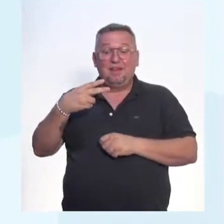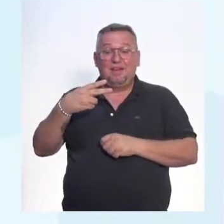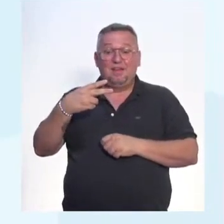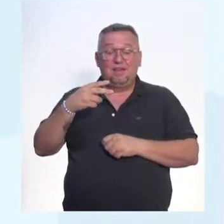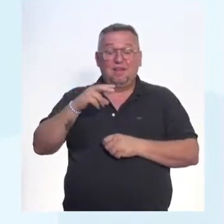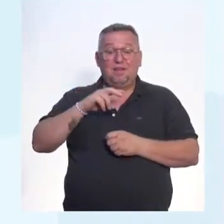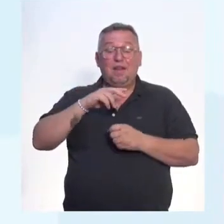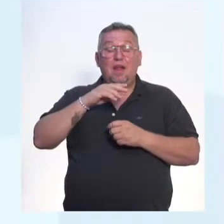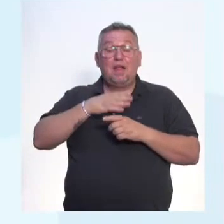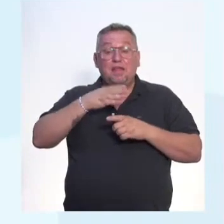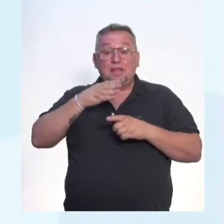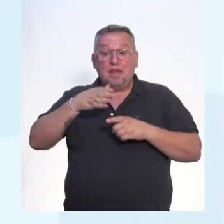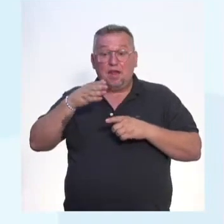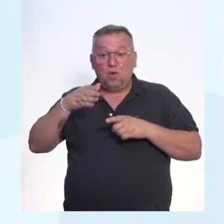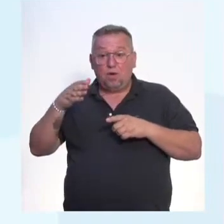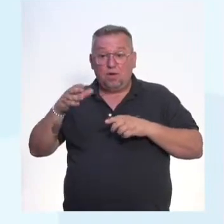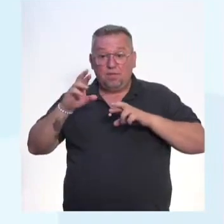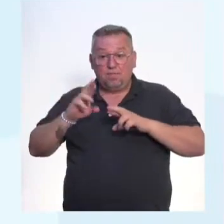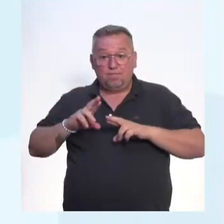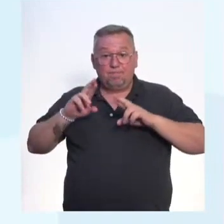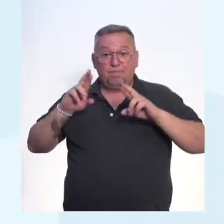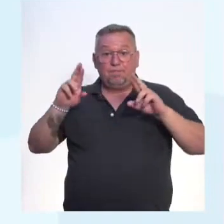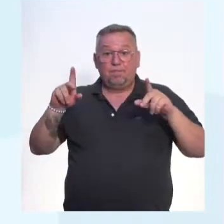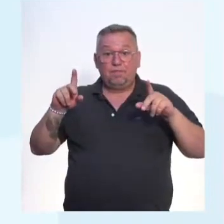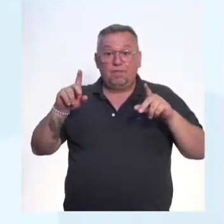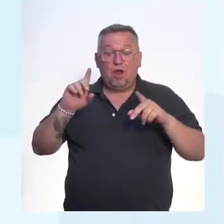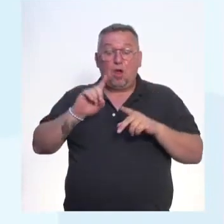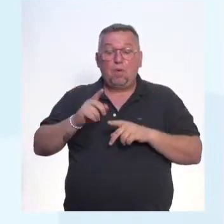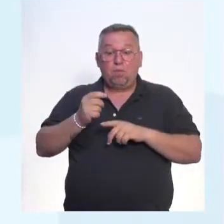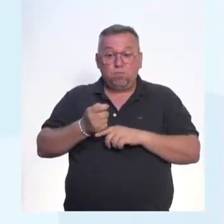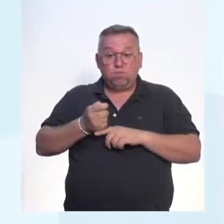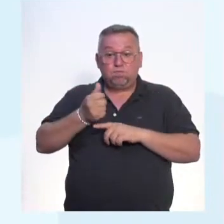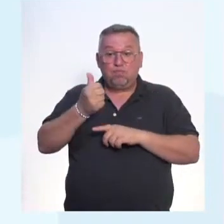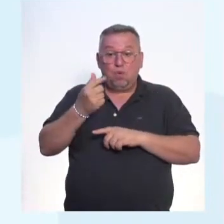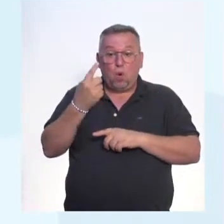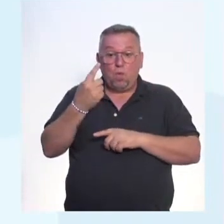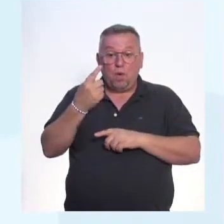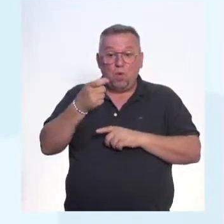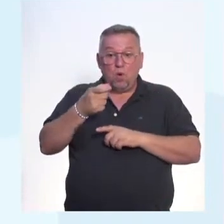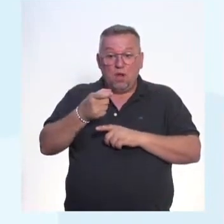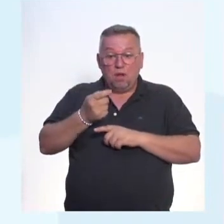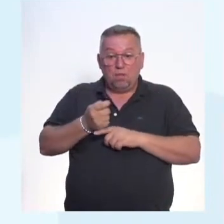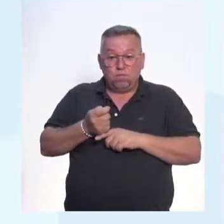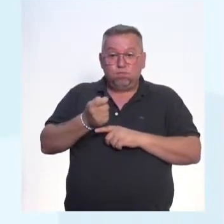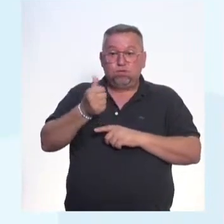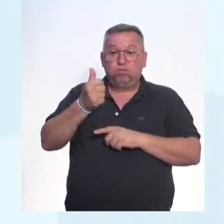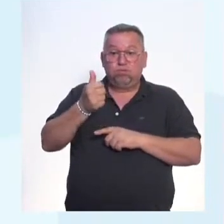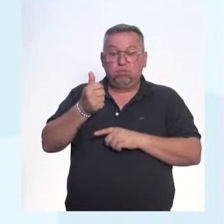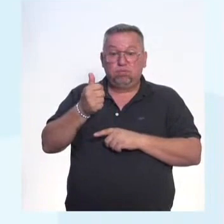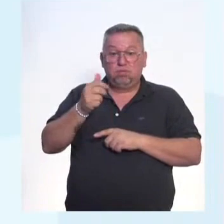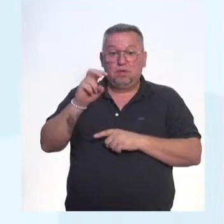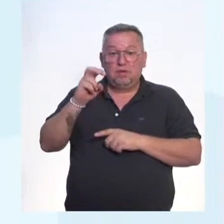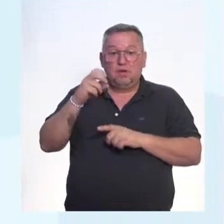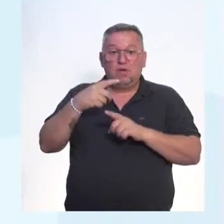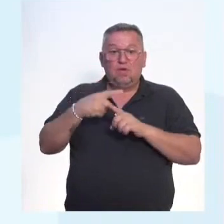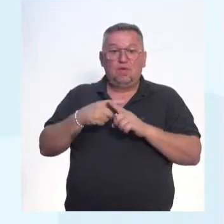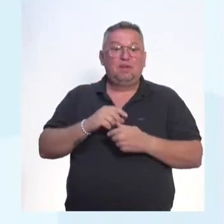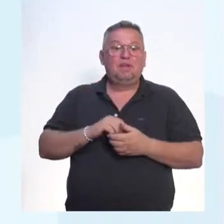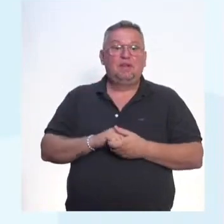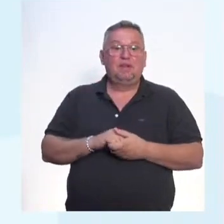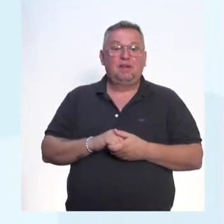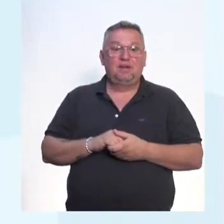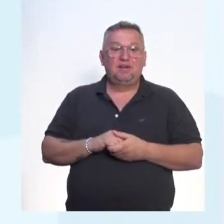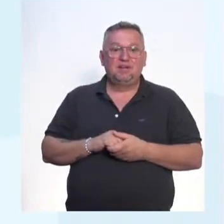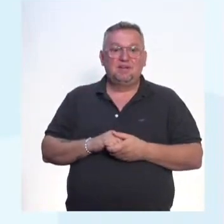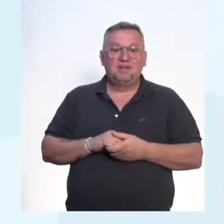32 sequências diferentes para o lançamento de uma moeda 5 vezes.